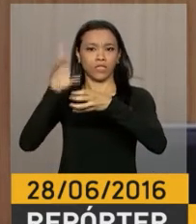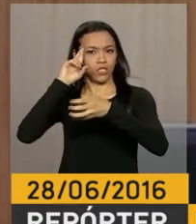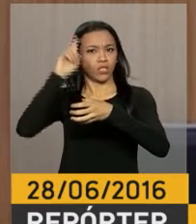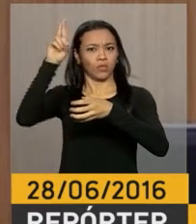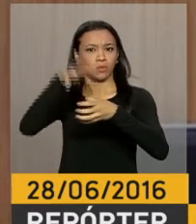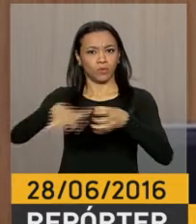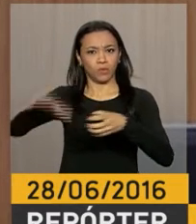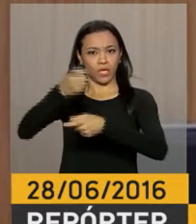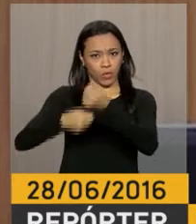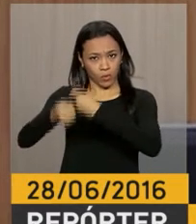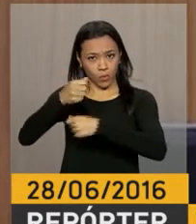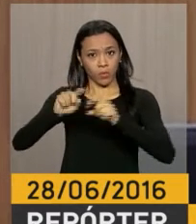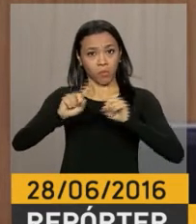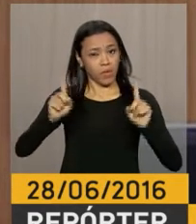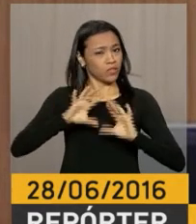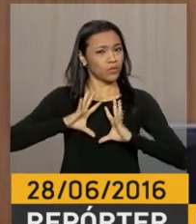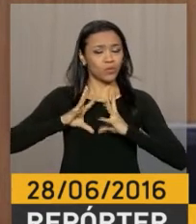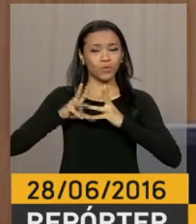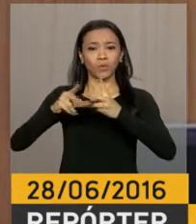Banco Central como um todo. Então,